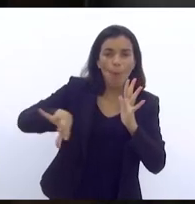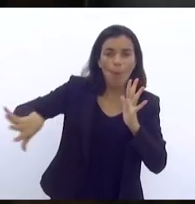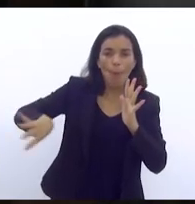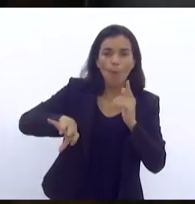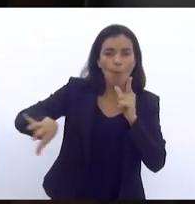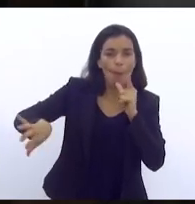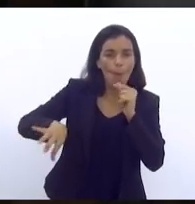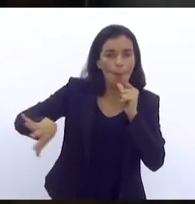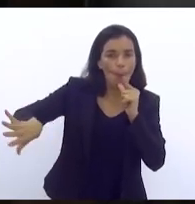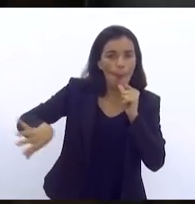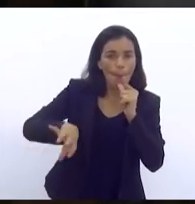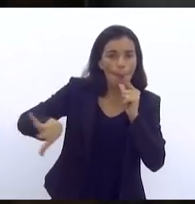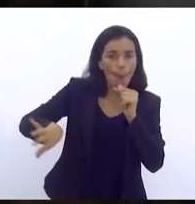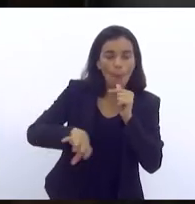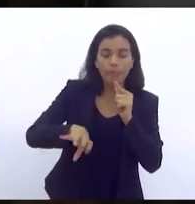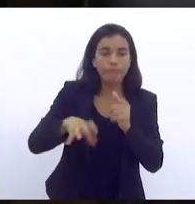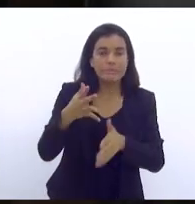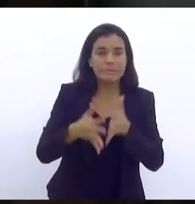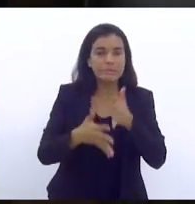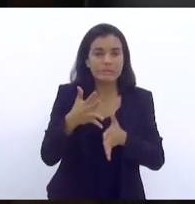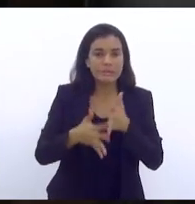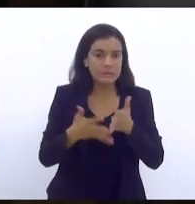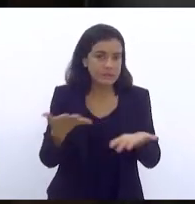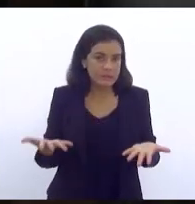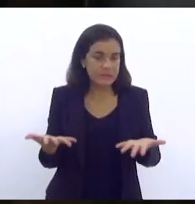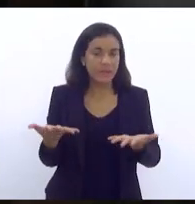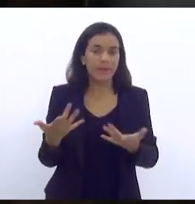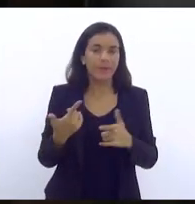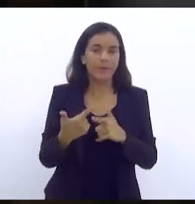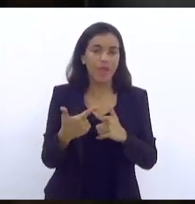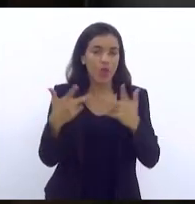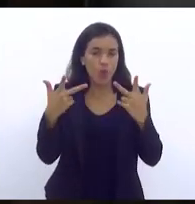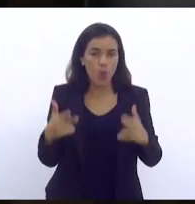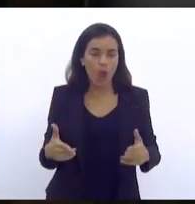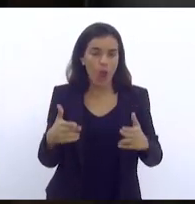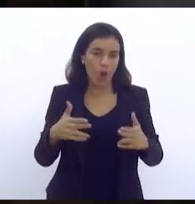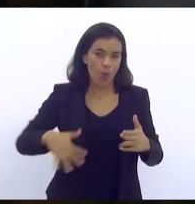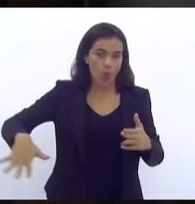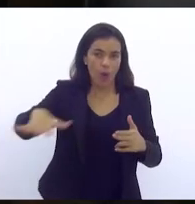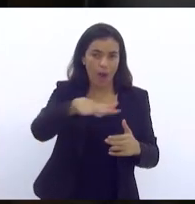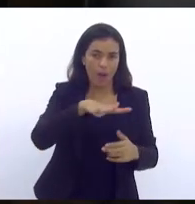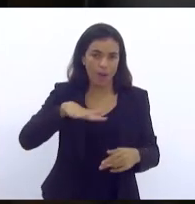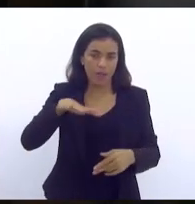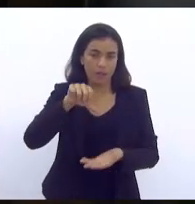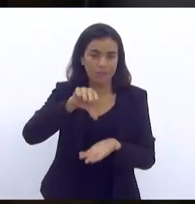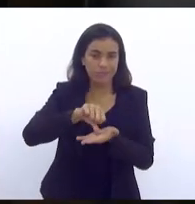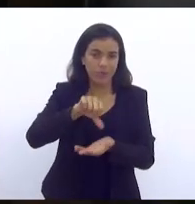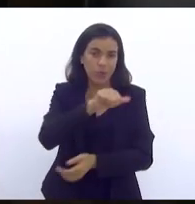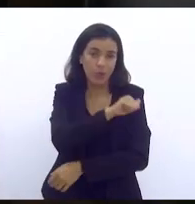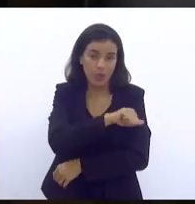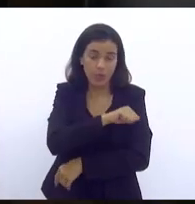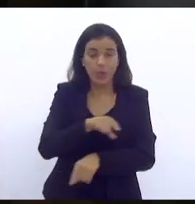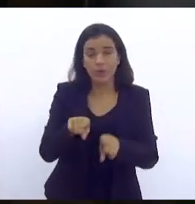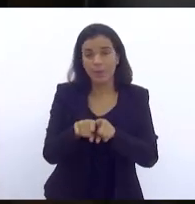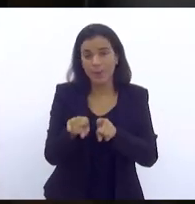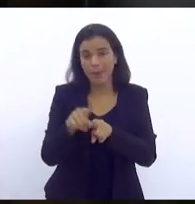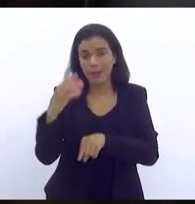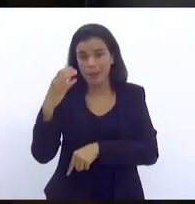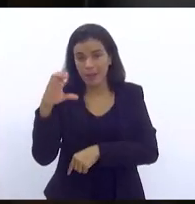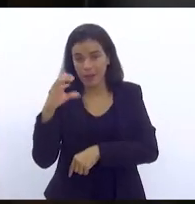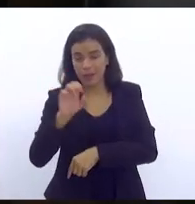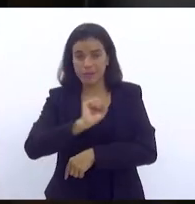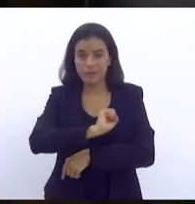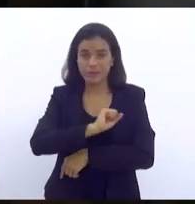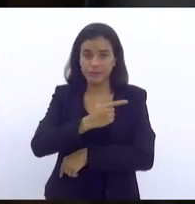totalmente comprometidas que foi a mesma situação do Grande Rio como observamos em Niterói em São Gonçalo